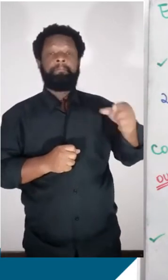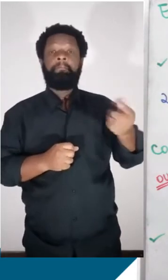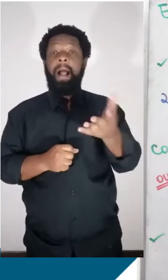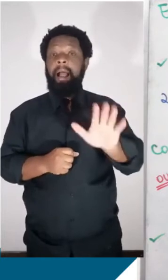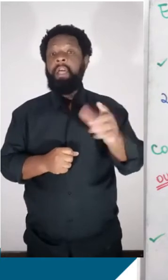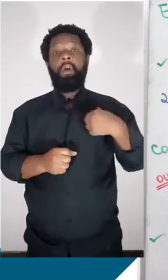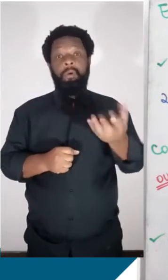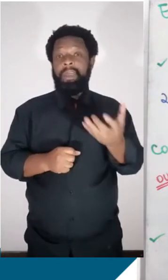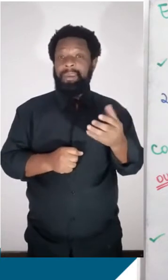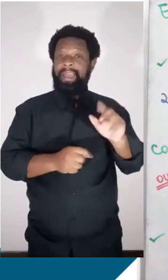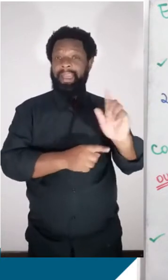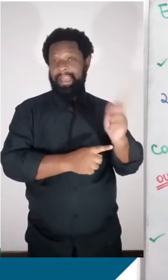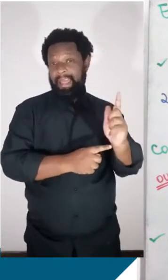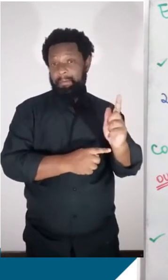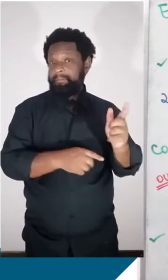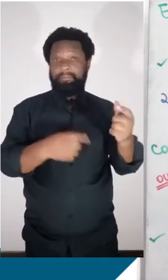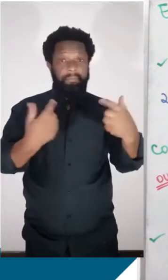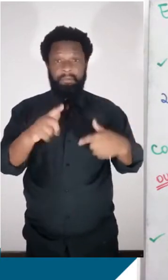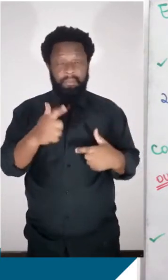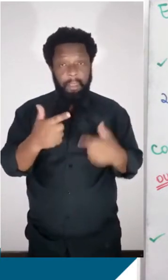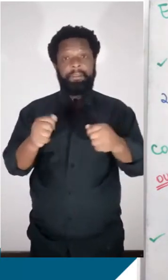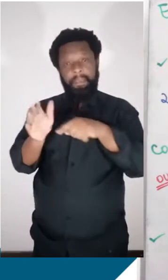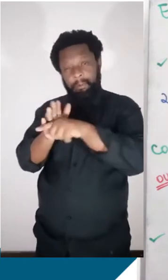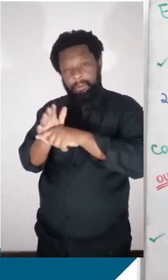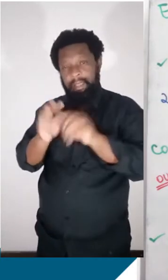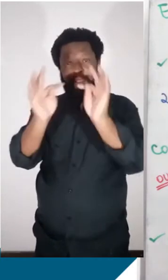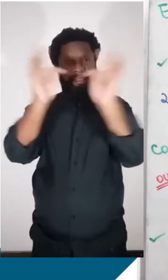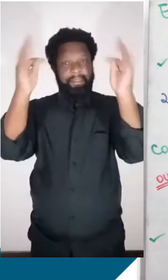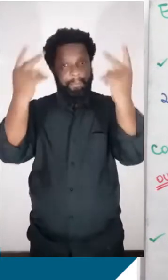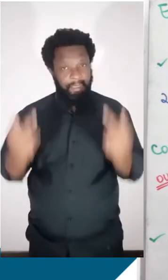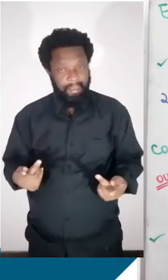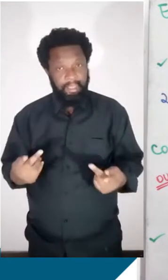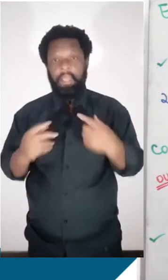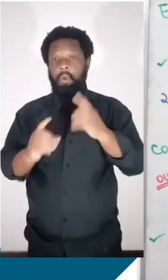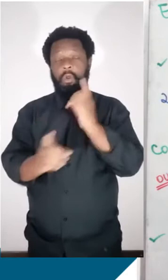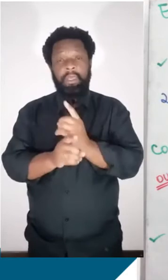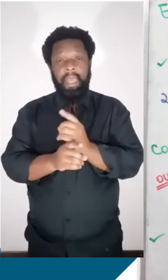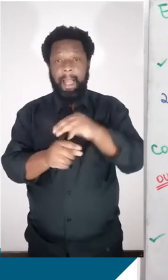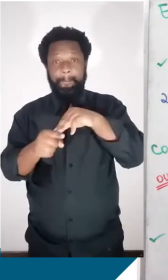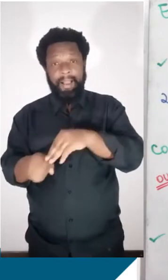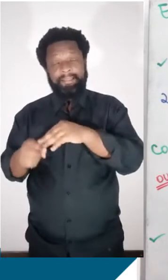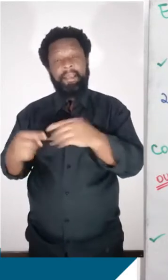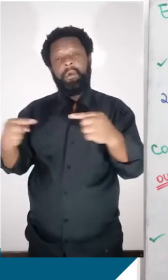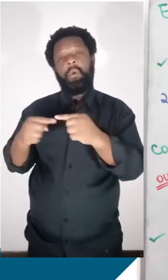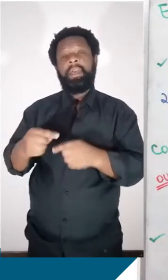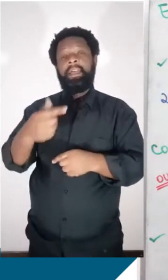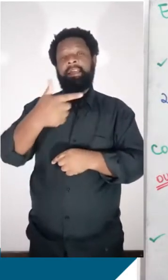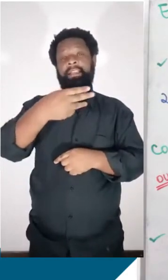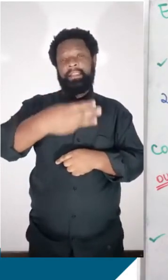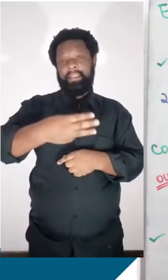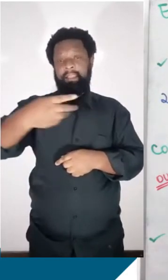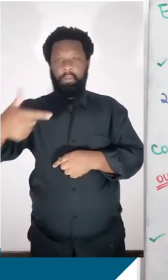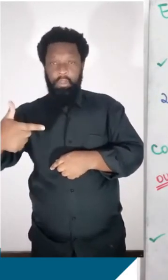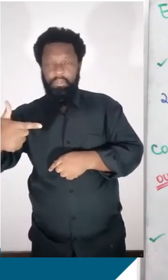em gramas. Essa questão não me deu a massa molar, eu preciso ir na tabela periódica para achar. E eu vejo que a massa do enxofre é 32. Então vai